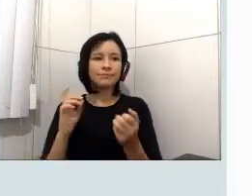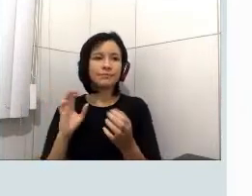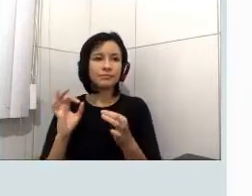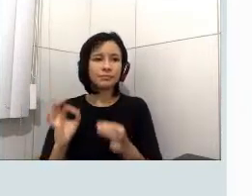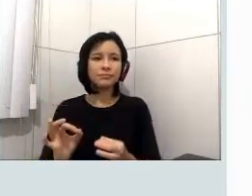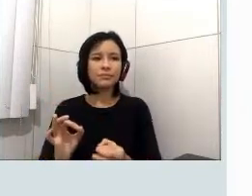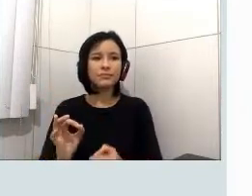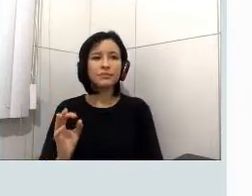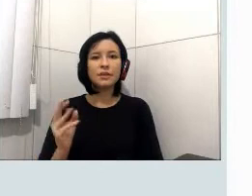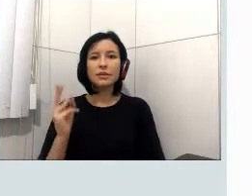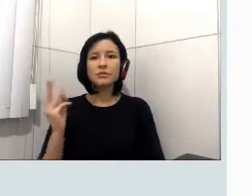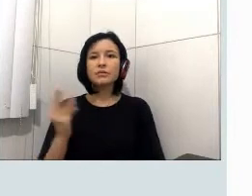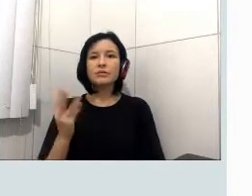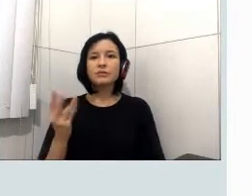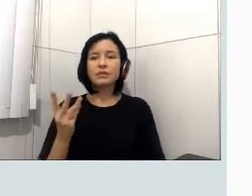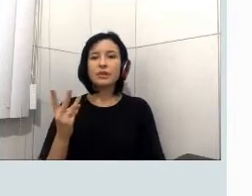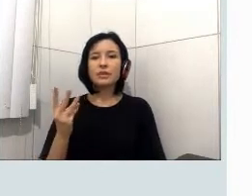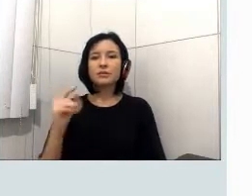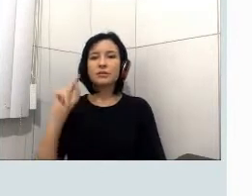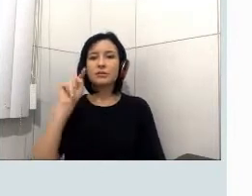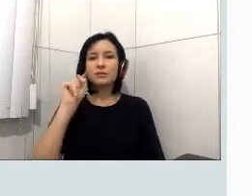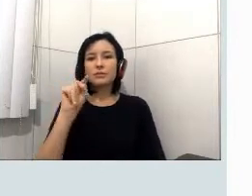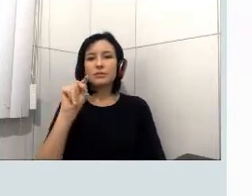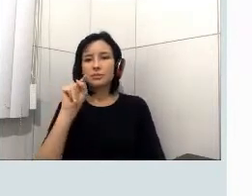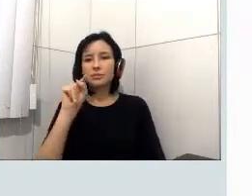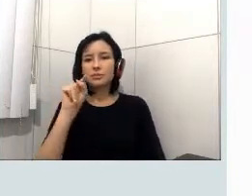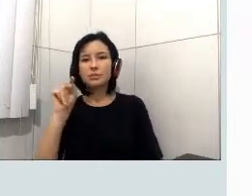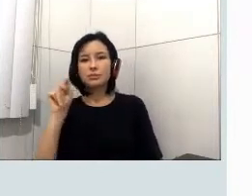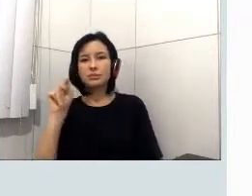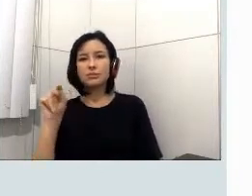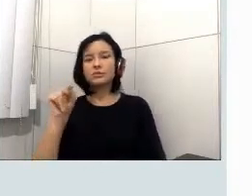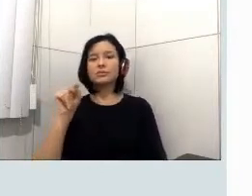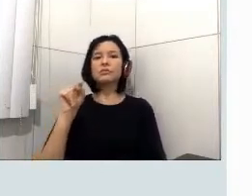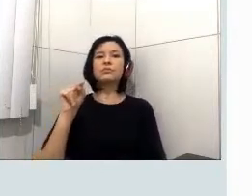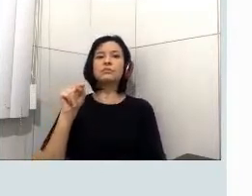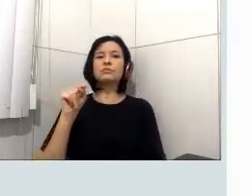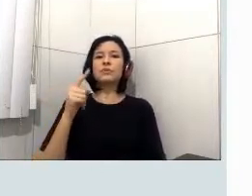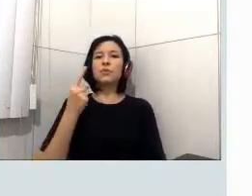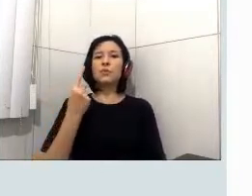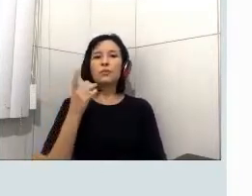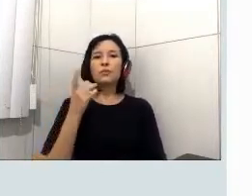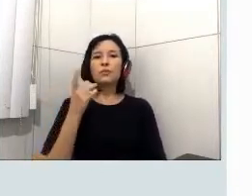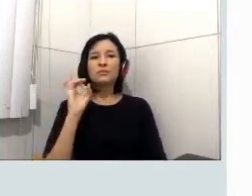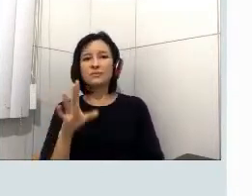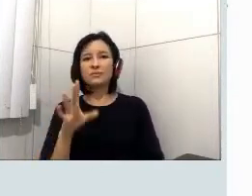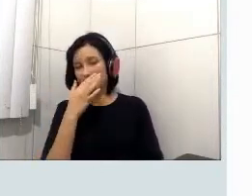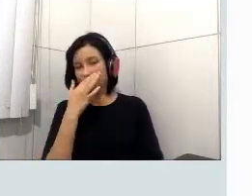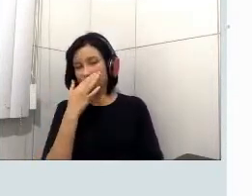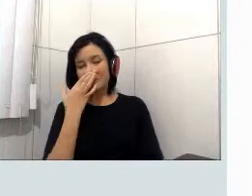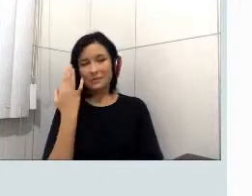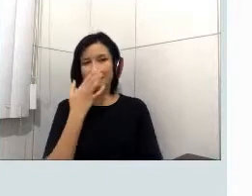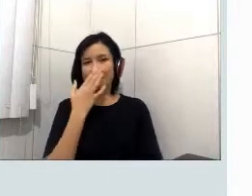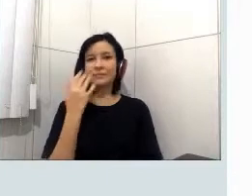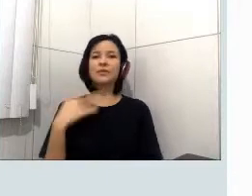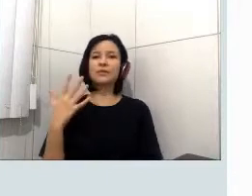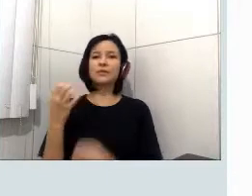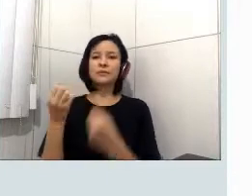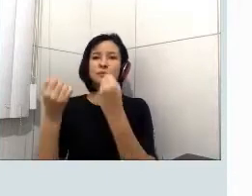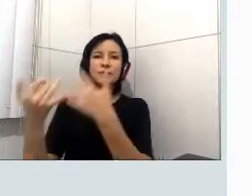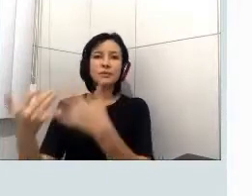três pontos distintos dados passam uma só reta. Então, eu acabei de falar isso, que